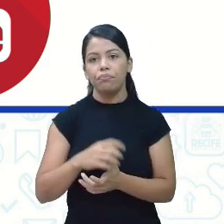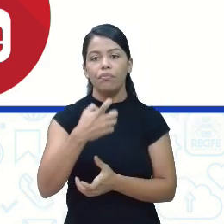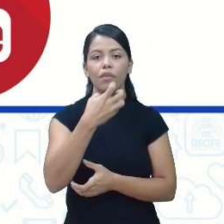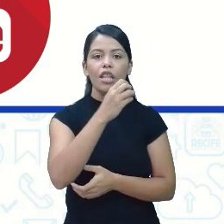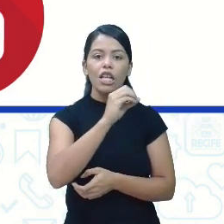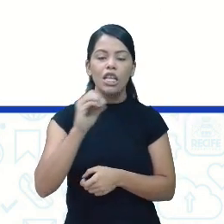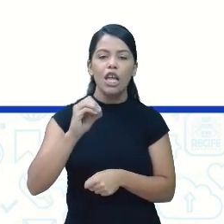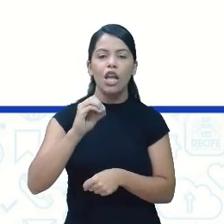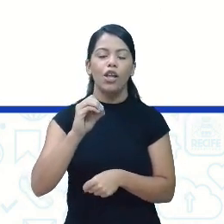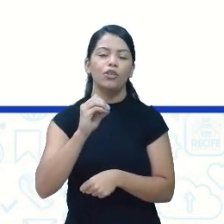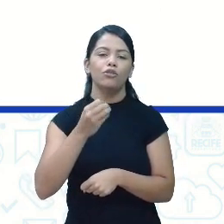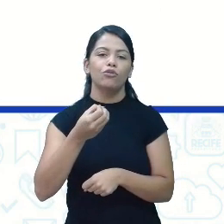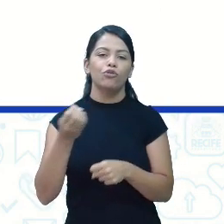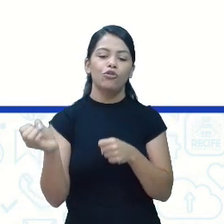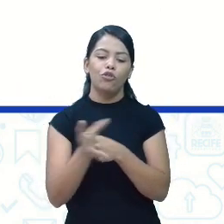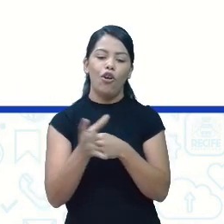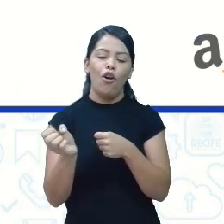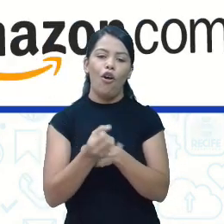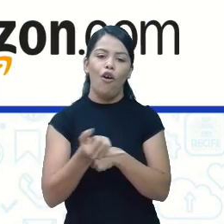no YouTube.